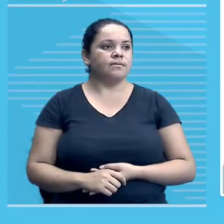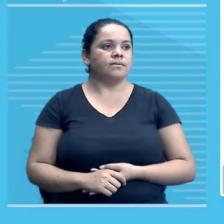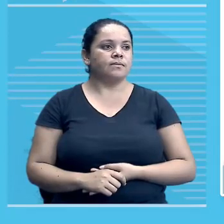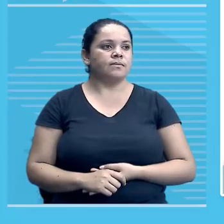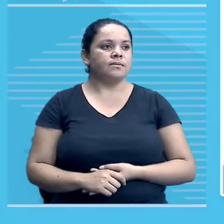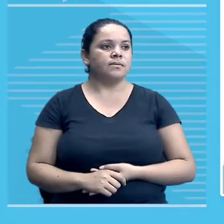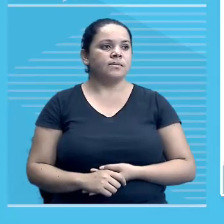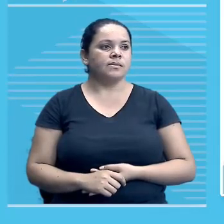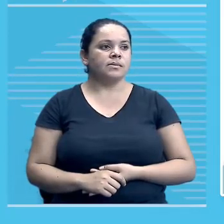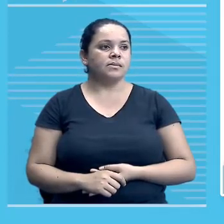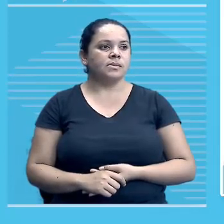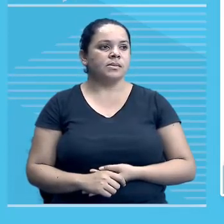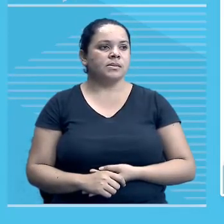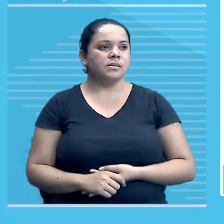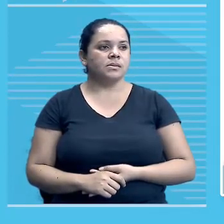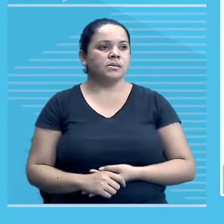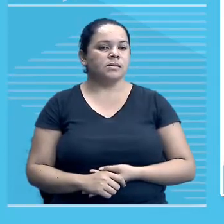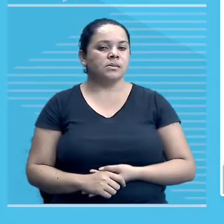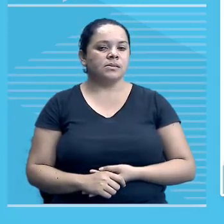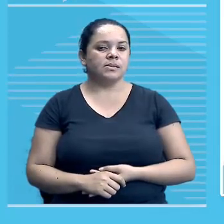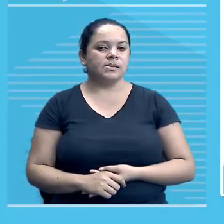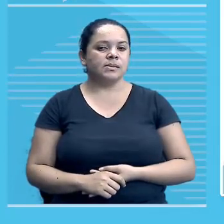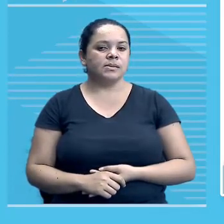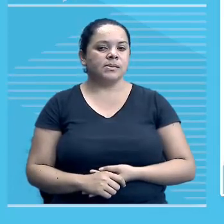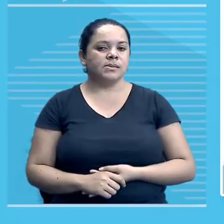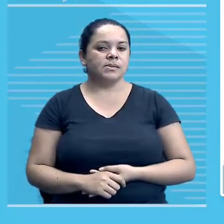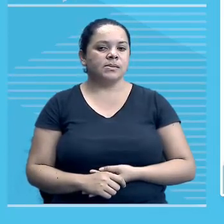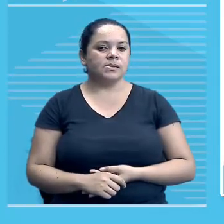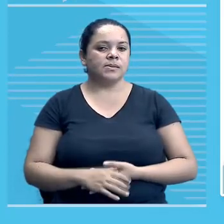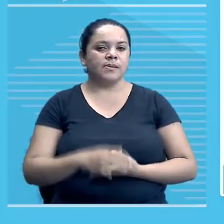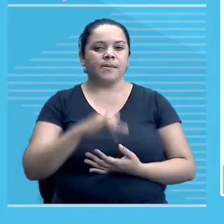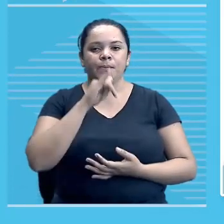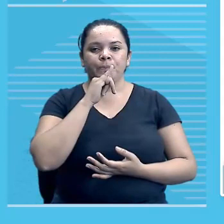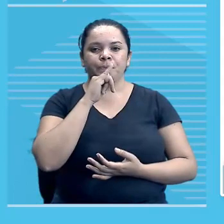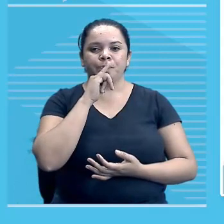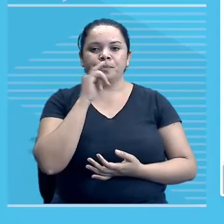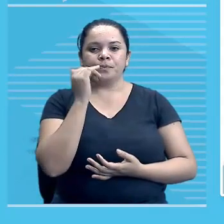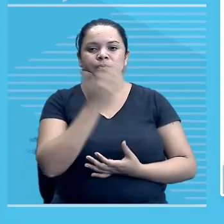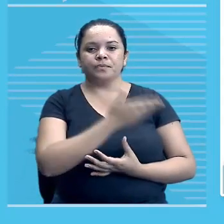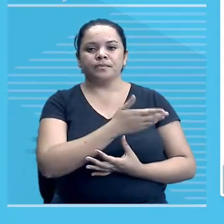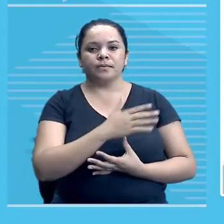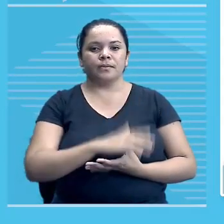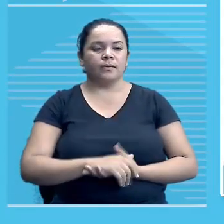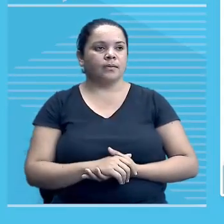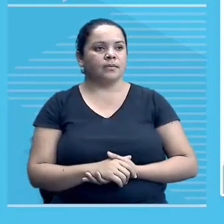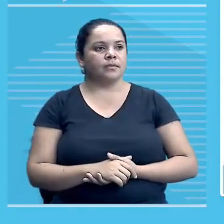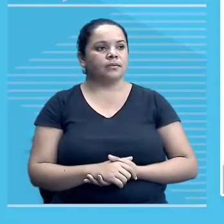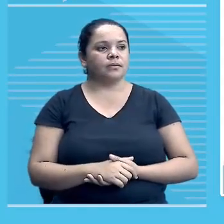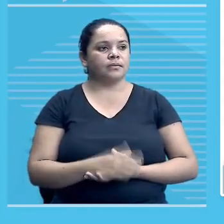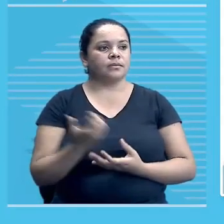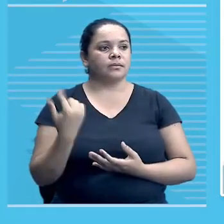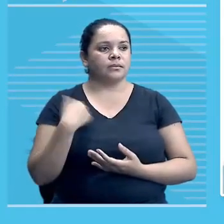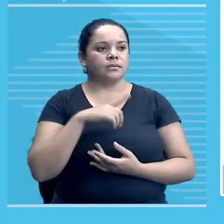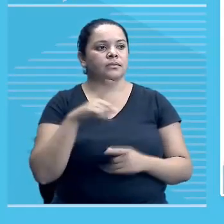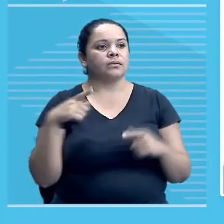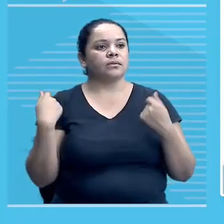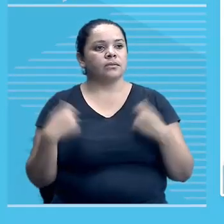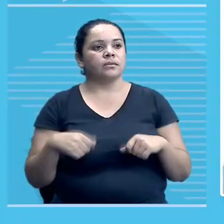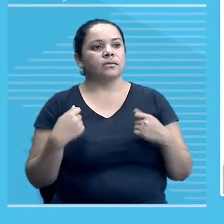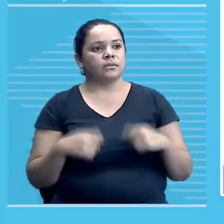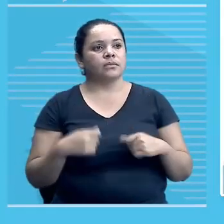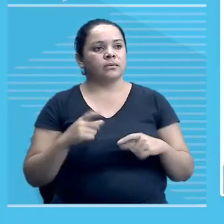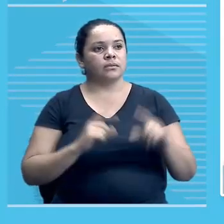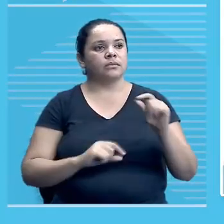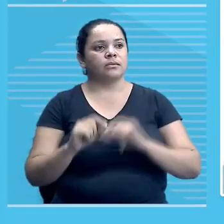Gabriel. Show! Exemplos aqui. Nós temos que identificar o mínimo que o aluno faz.